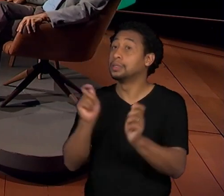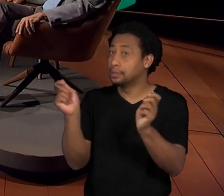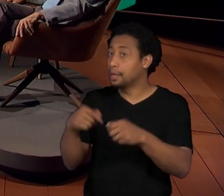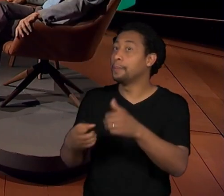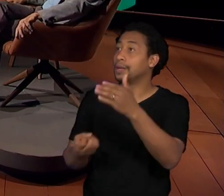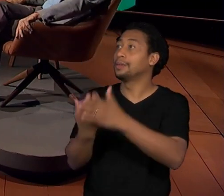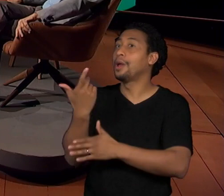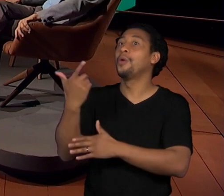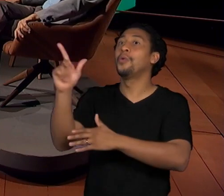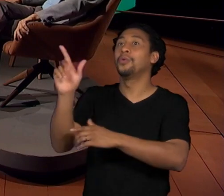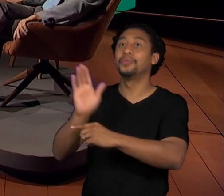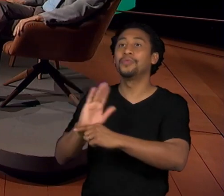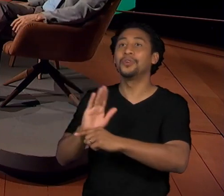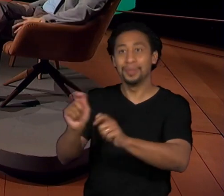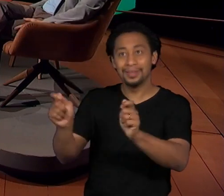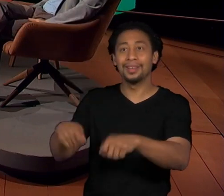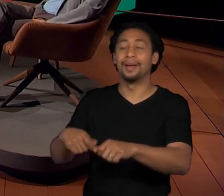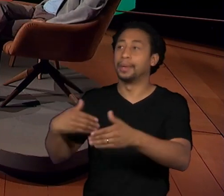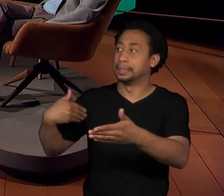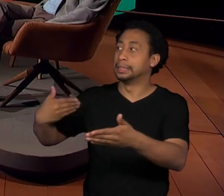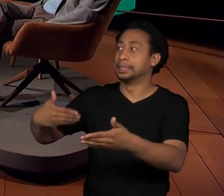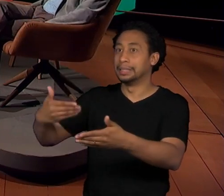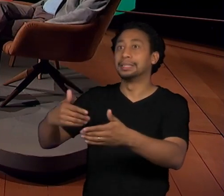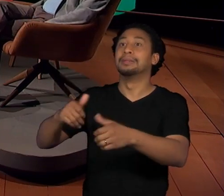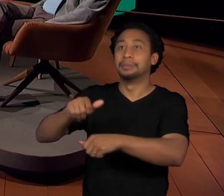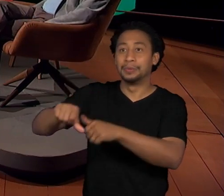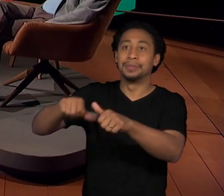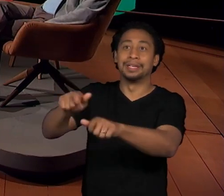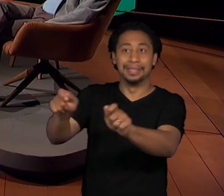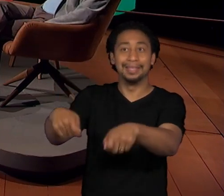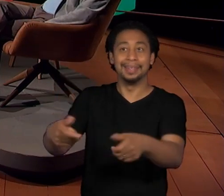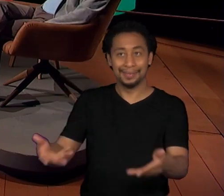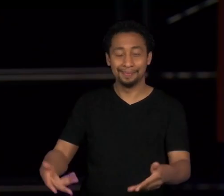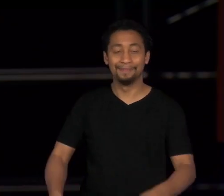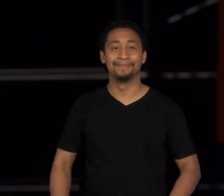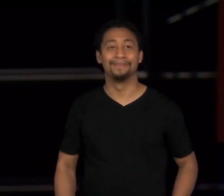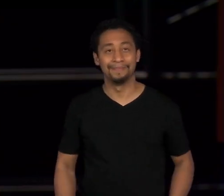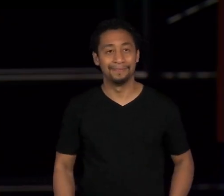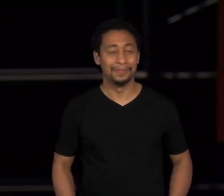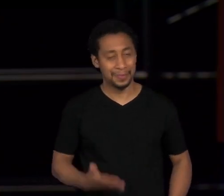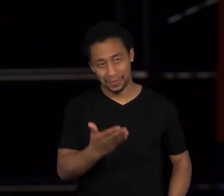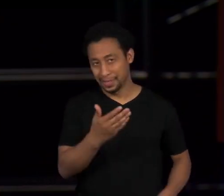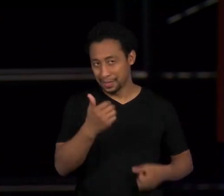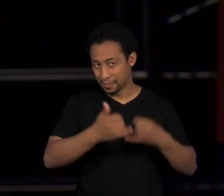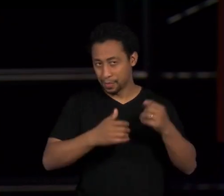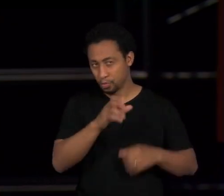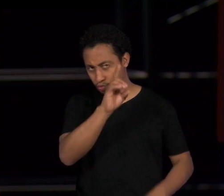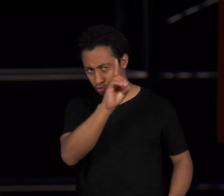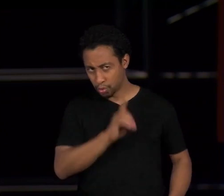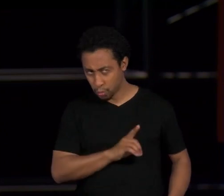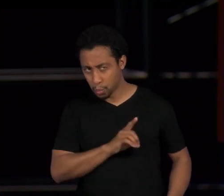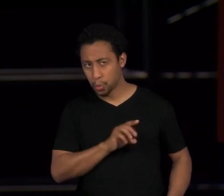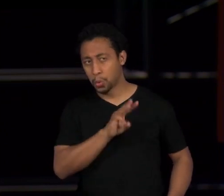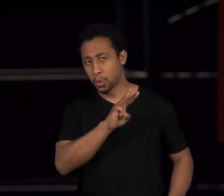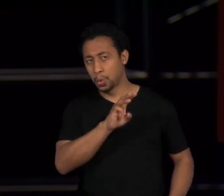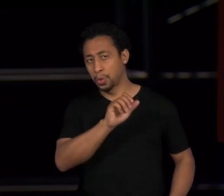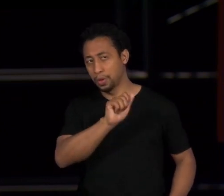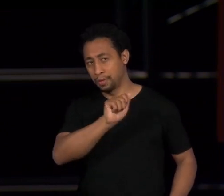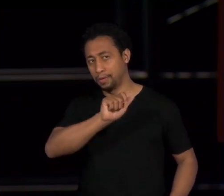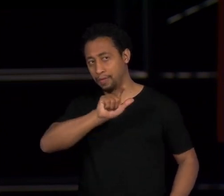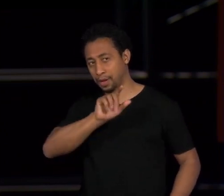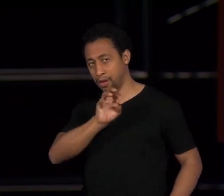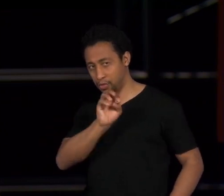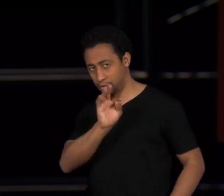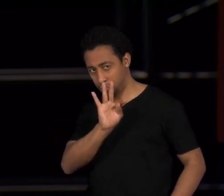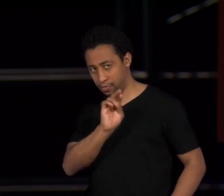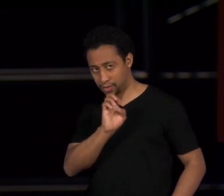tem bocadinho de de coisa pra gente registrar agora já que você falou do Walter Carvalho e do filme O brincante